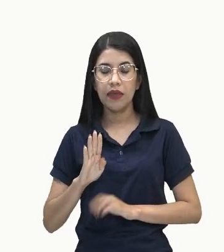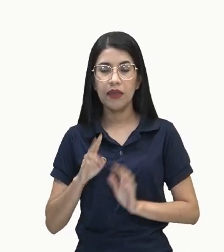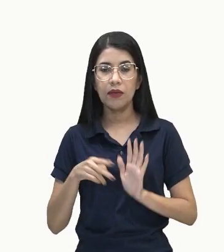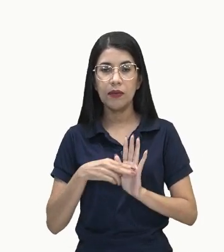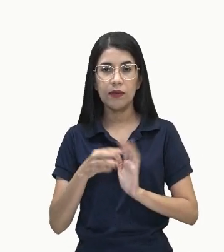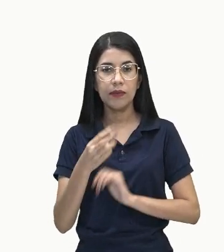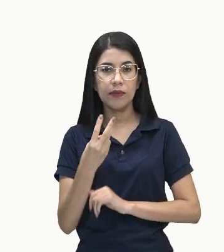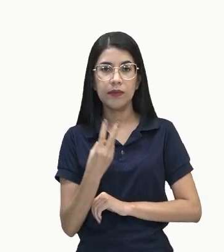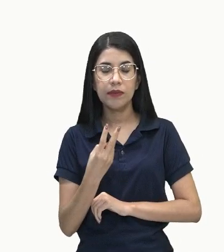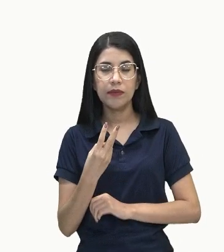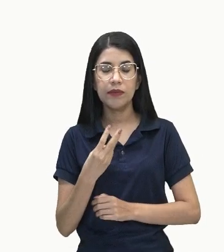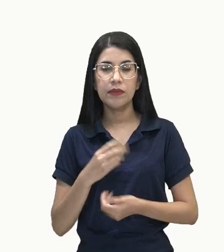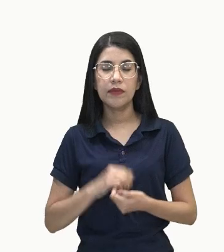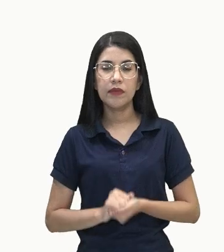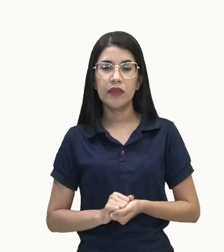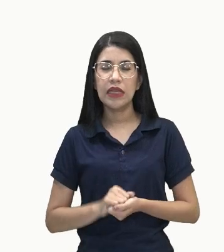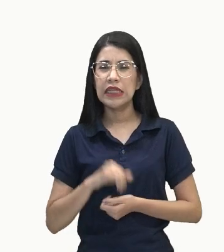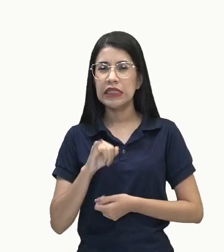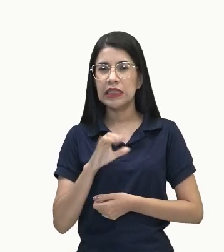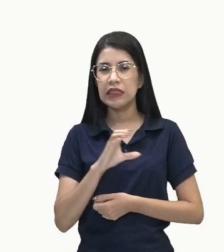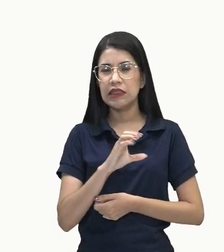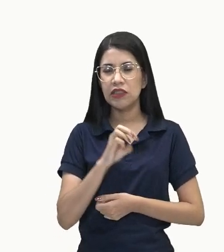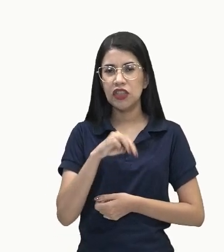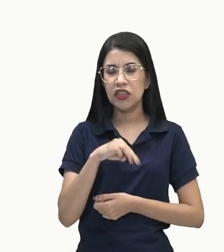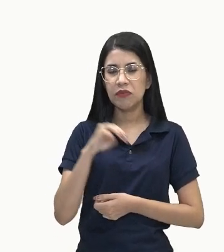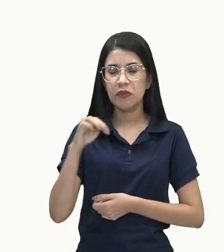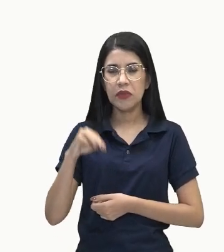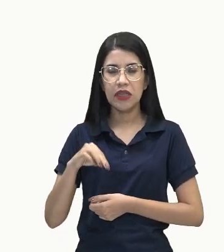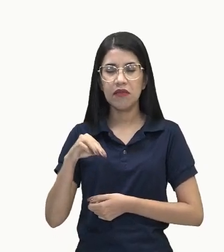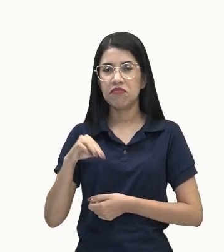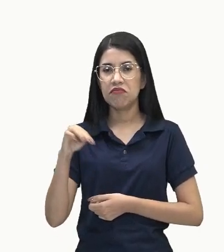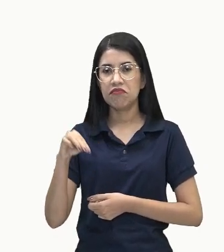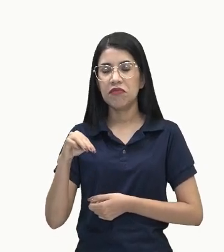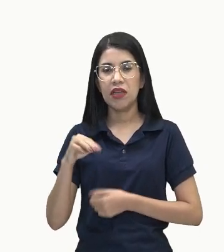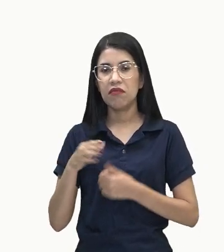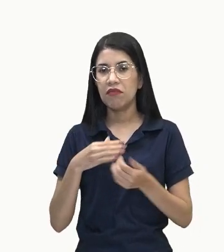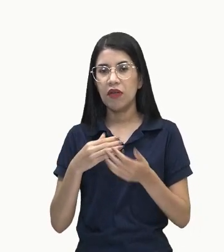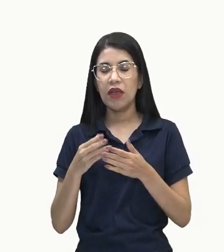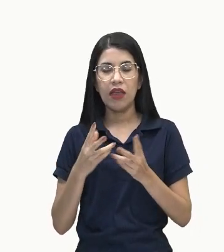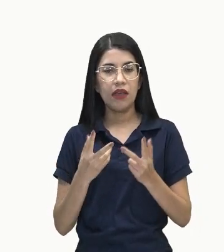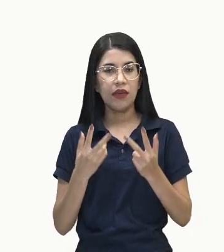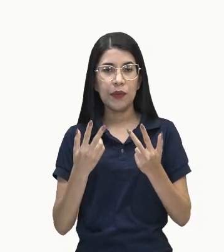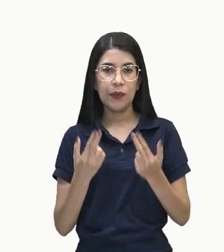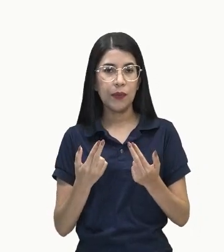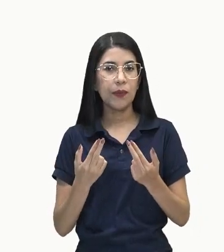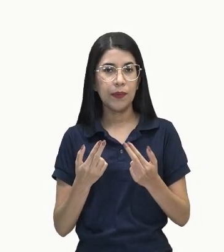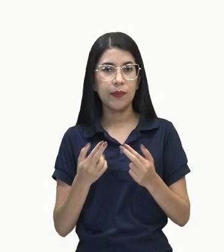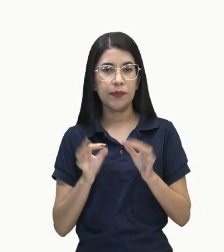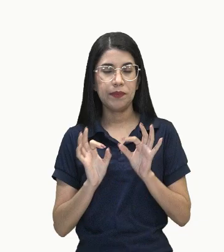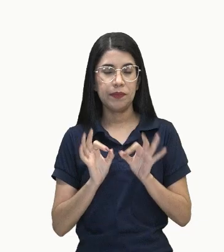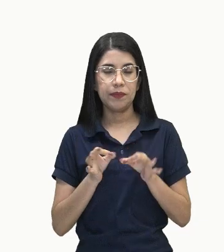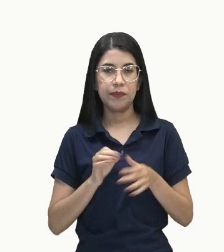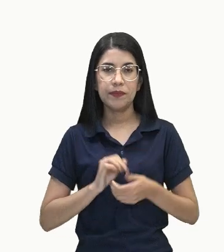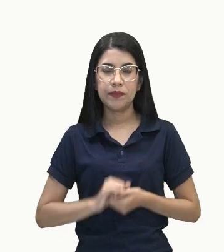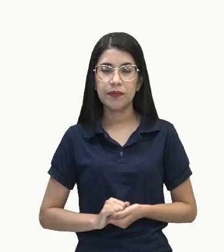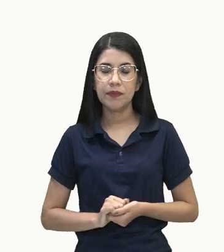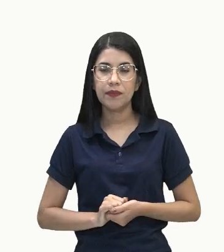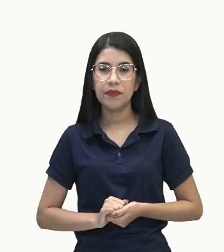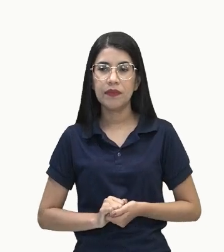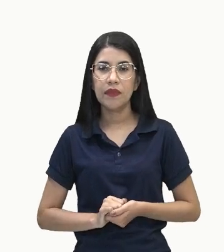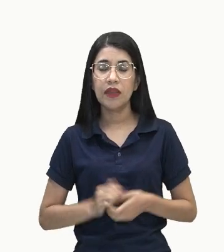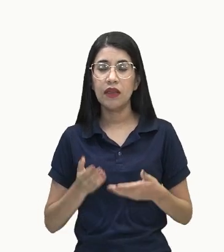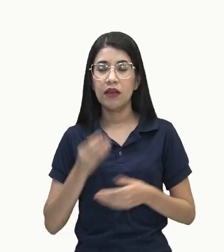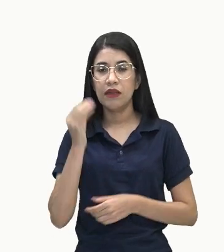tanto faz se ela está em centímetro, decímetro, milímetro ou quilômetro. É a mesma ideia. Perfeito? Vamos